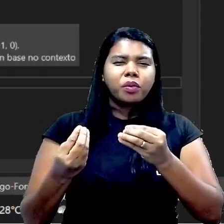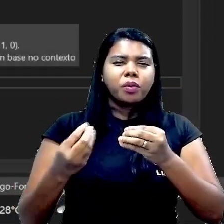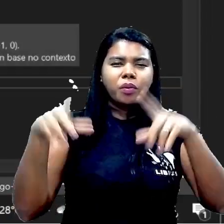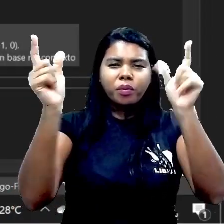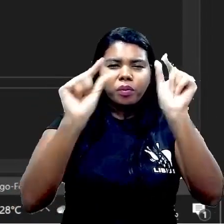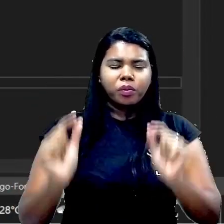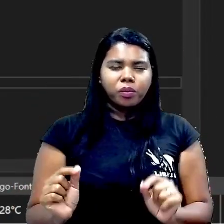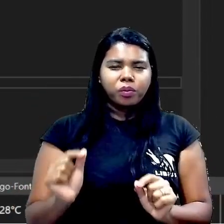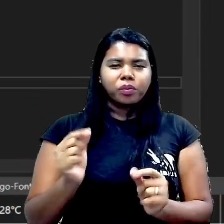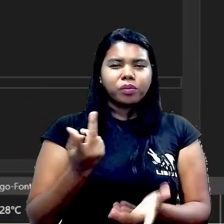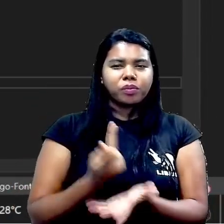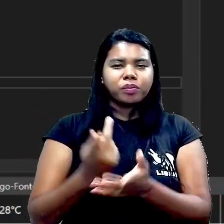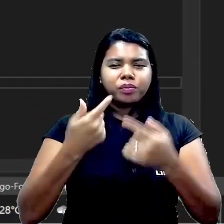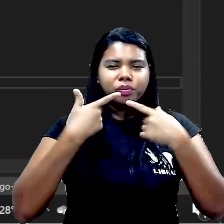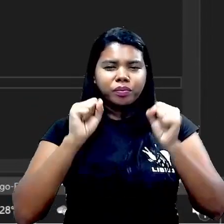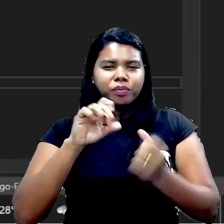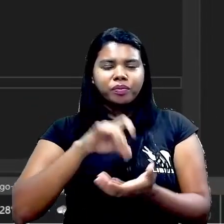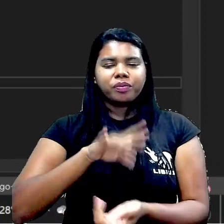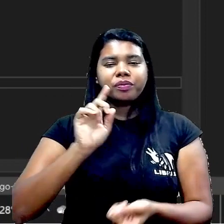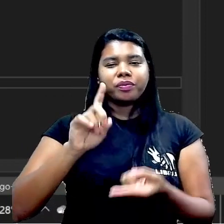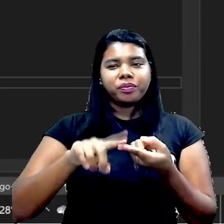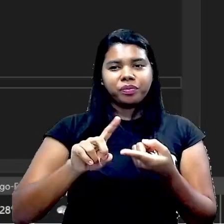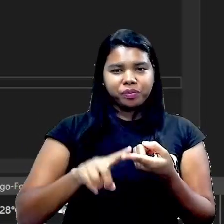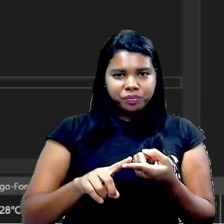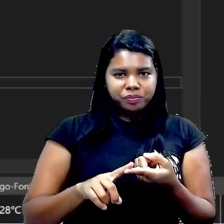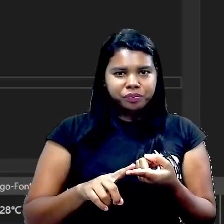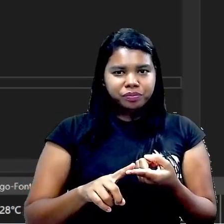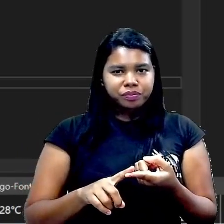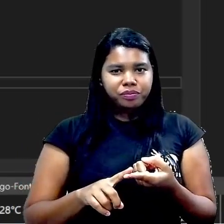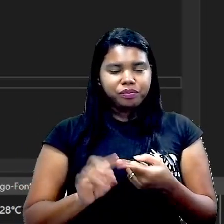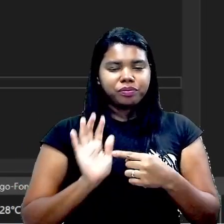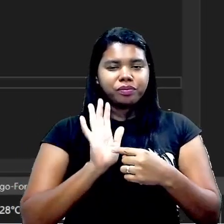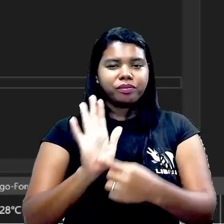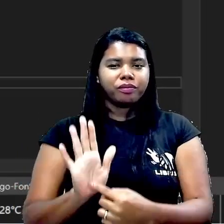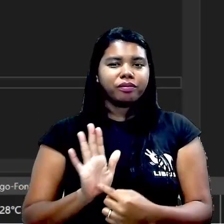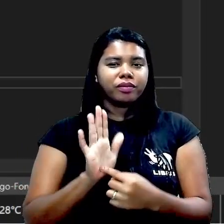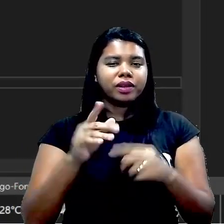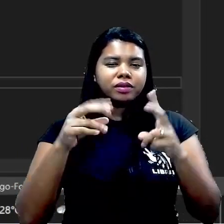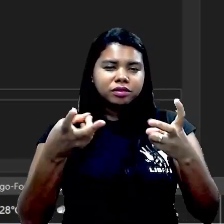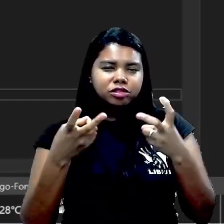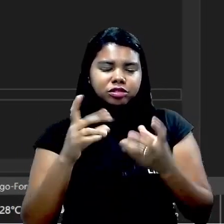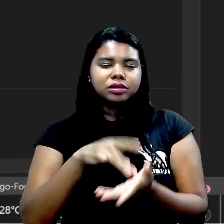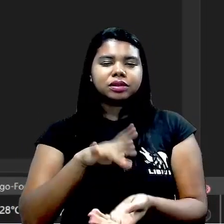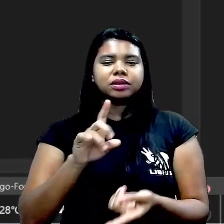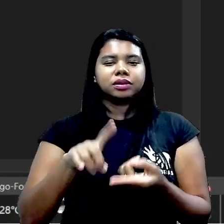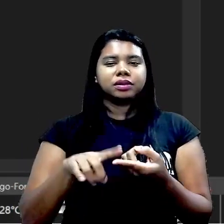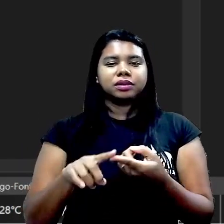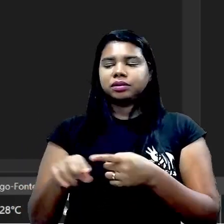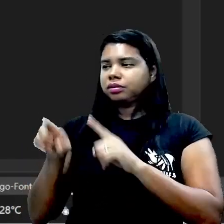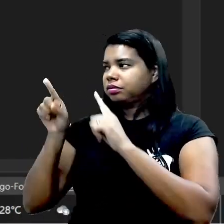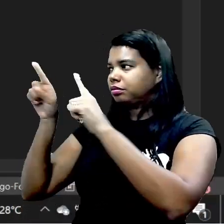sintaxe da linguagem. Né? Isso, é uma sintaxe bem intuitiva. Você percebe que é bem intuitivo.